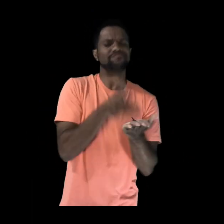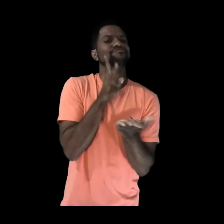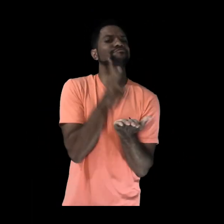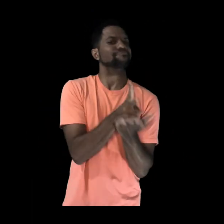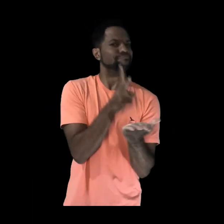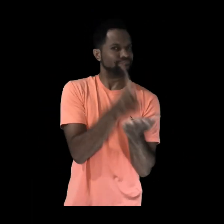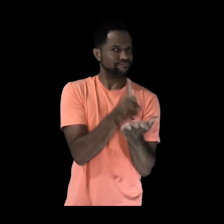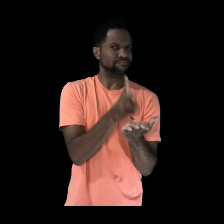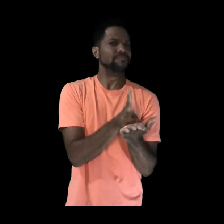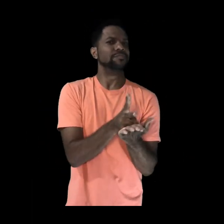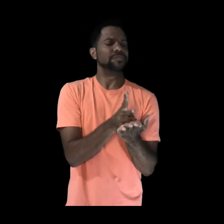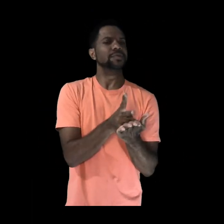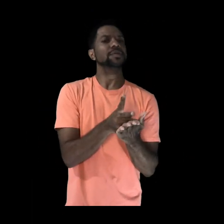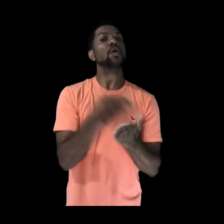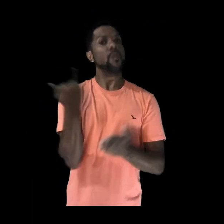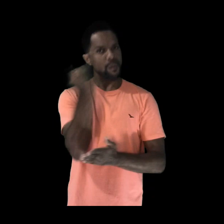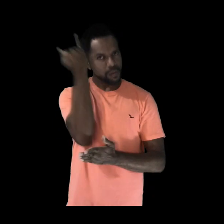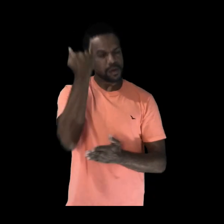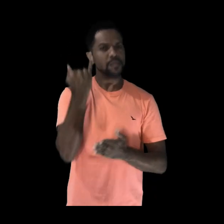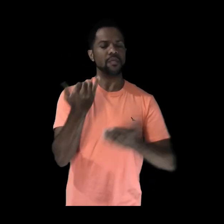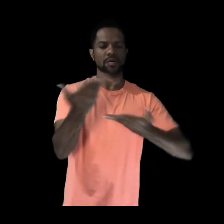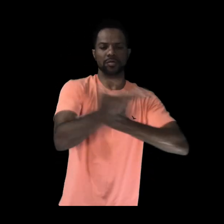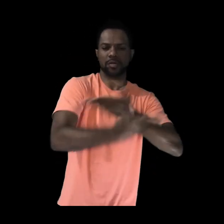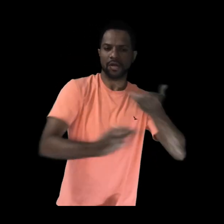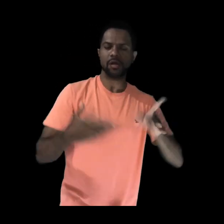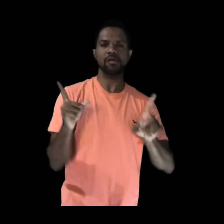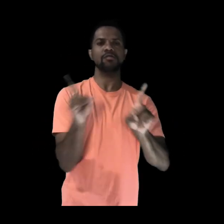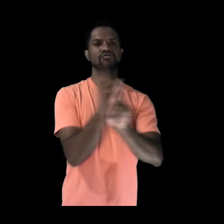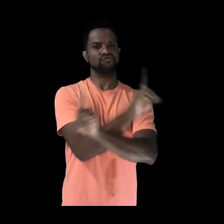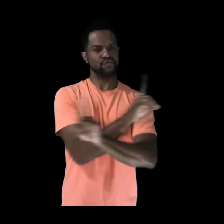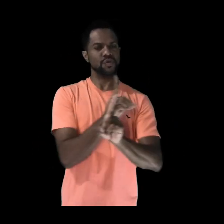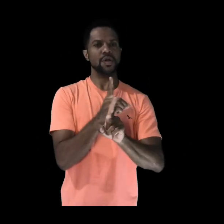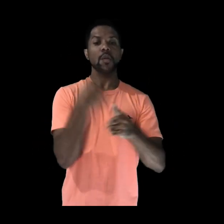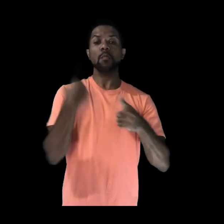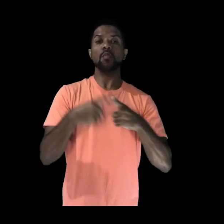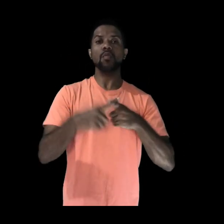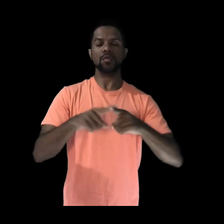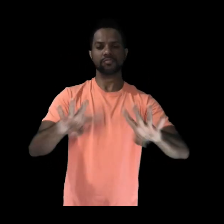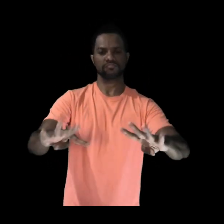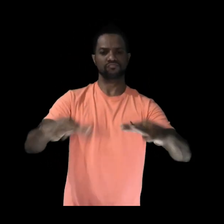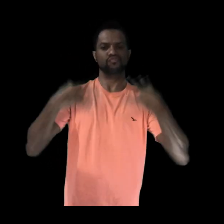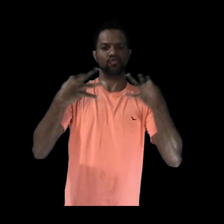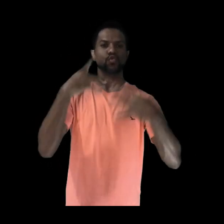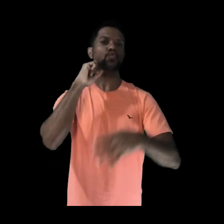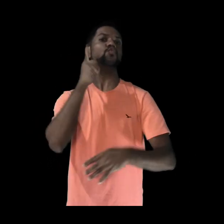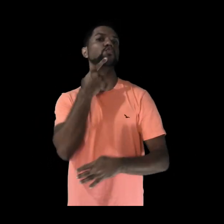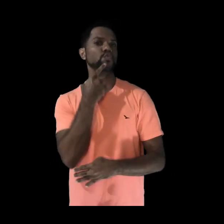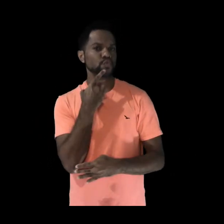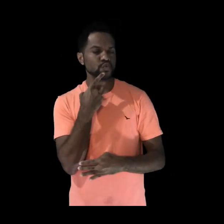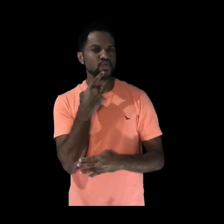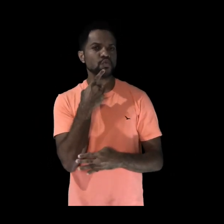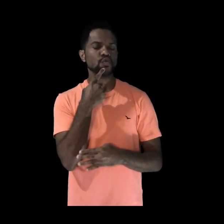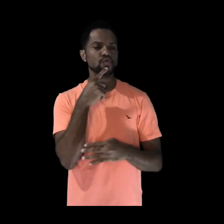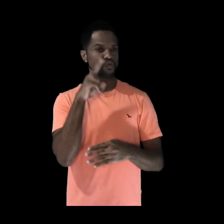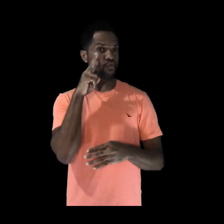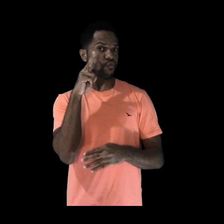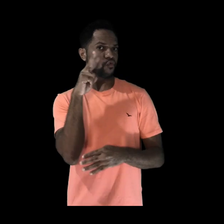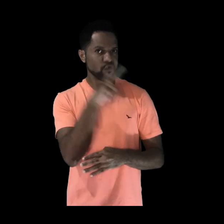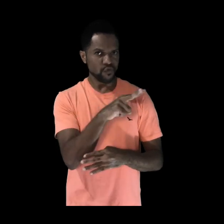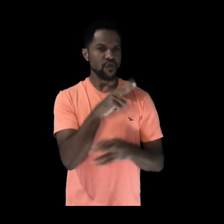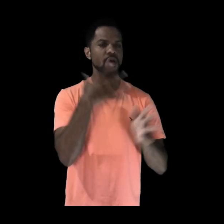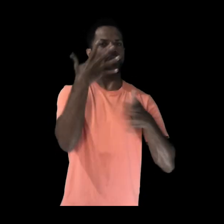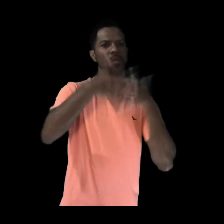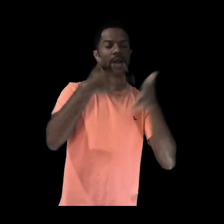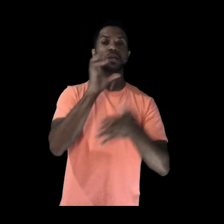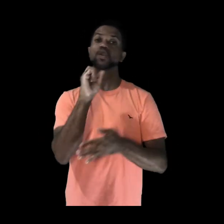qualidade da interpretação se mantenha. Então, é importante que esse revezamento aconteça para que o público surdo que está assistindo a palestra, ou até